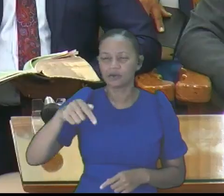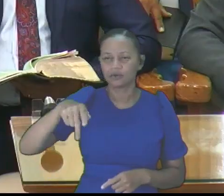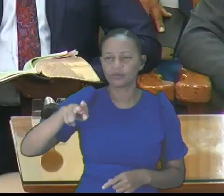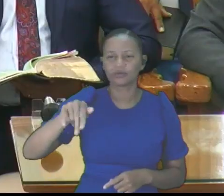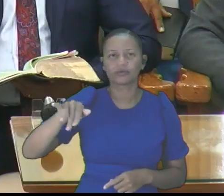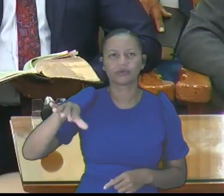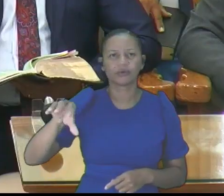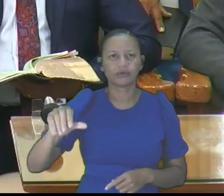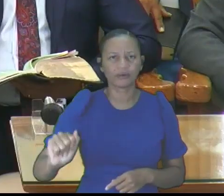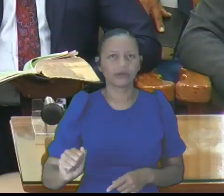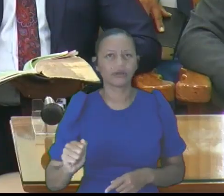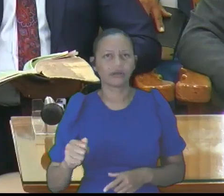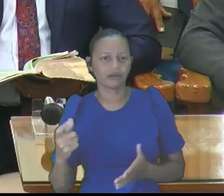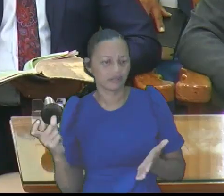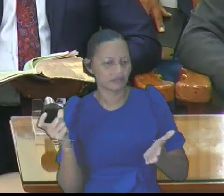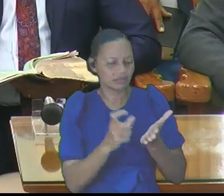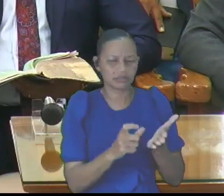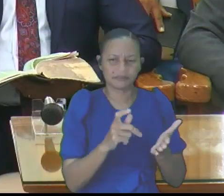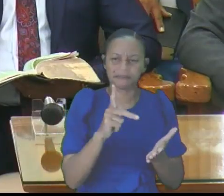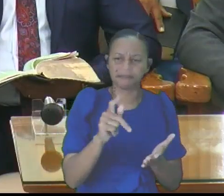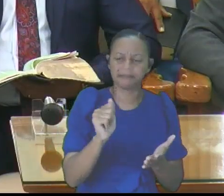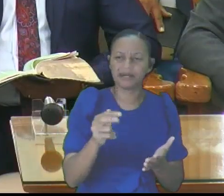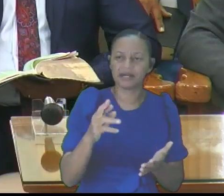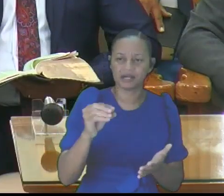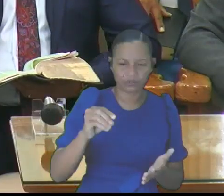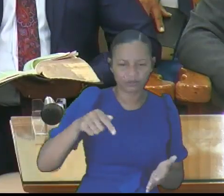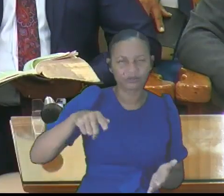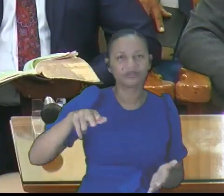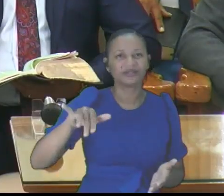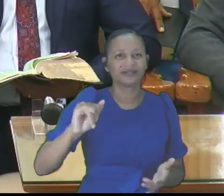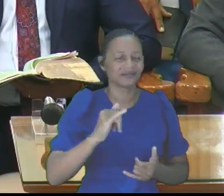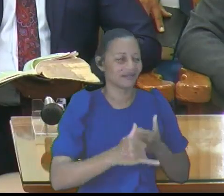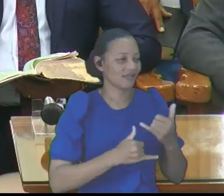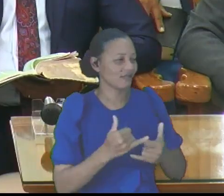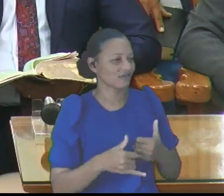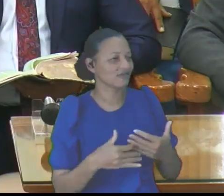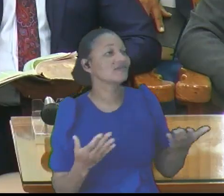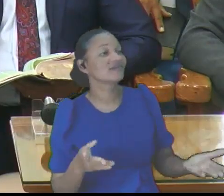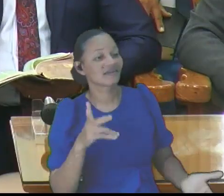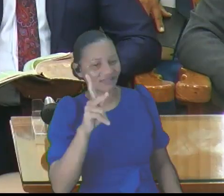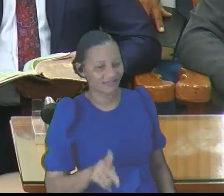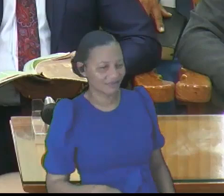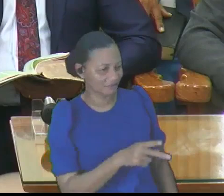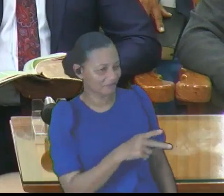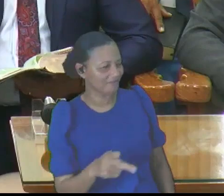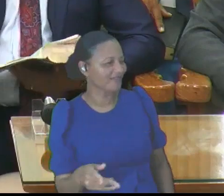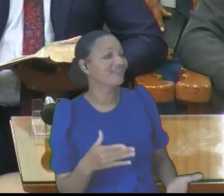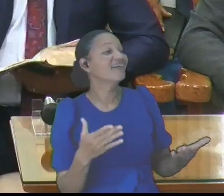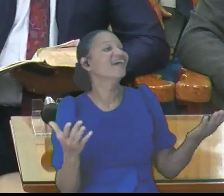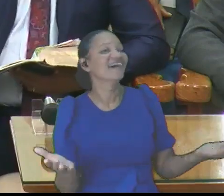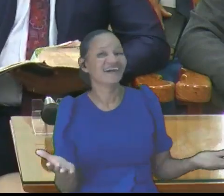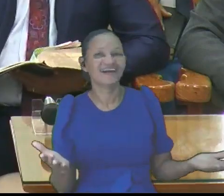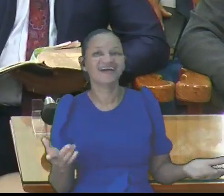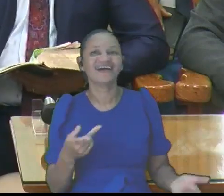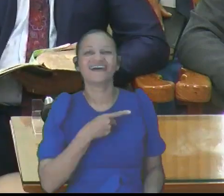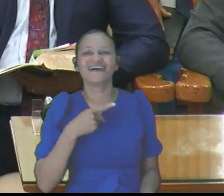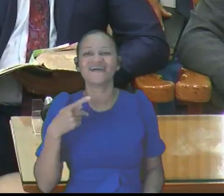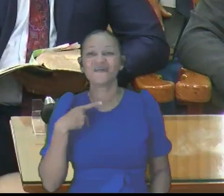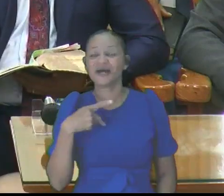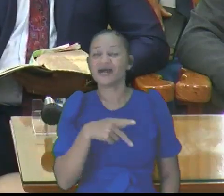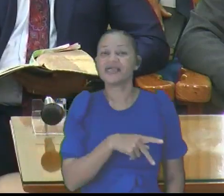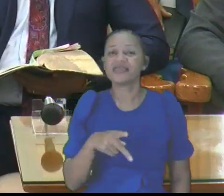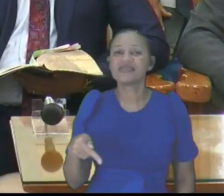para registrar a igreja tem que dizer que é uma paróquia. Aí o pastor, cheio de brincadeira, disse, cadê o padre de lá? Era o pastor